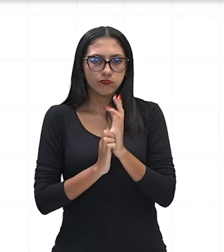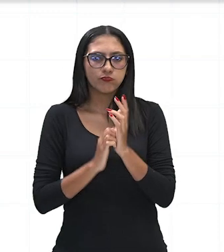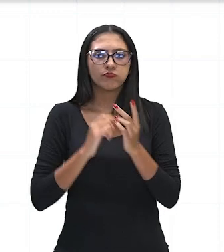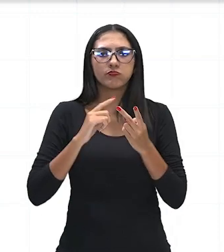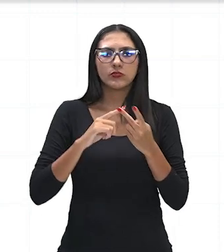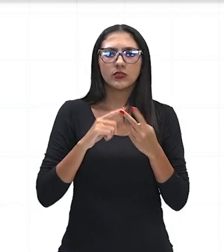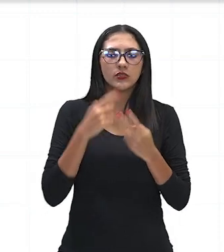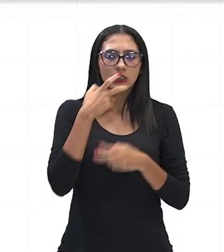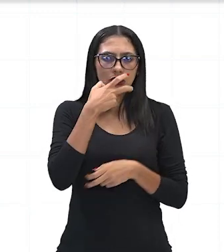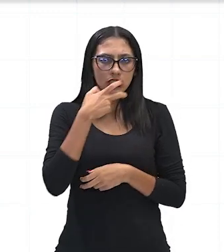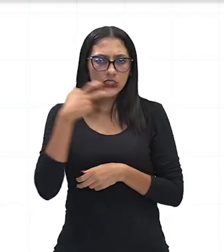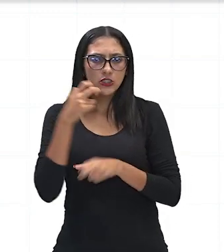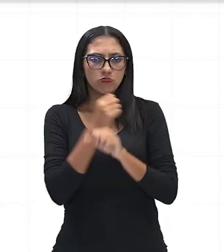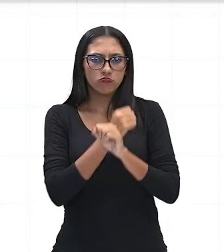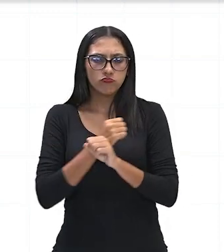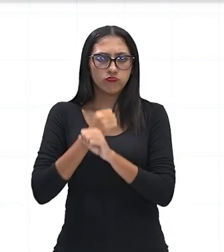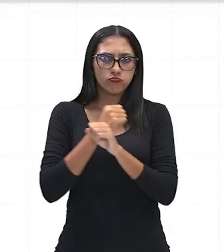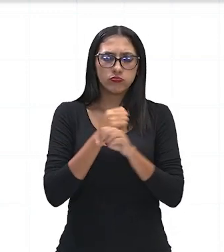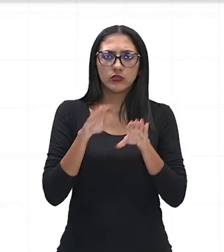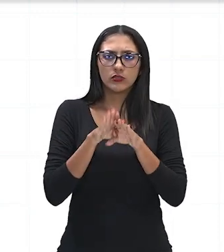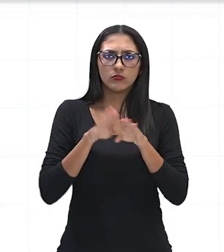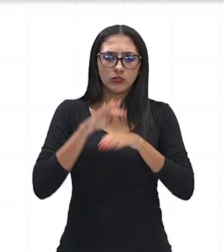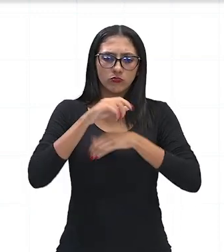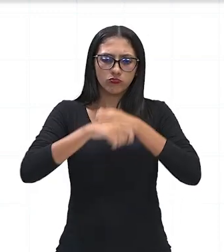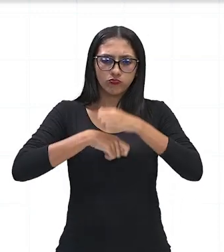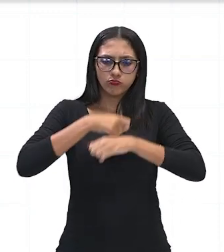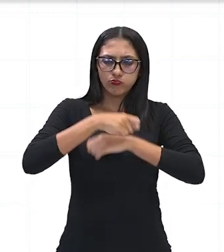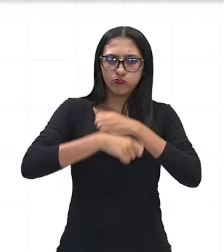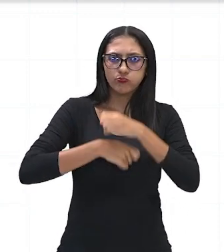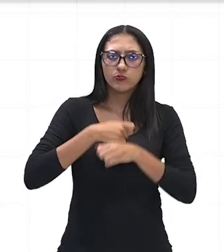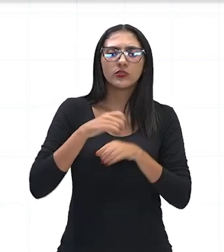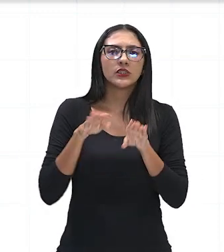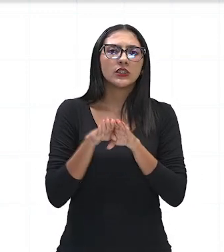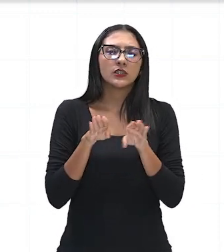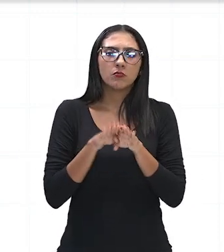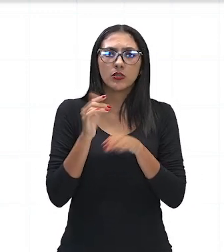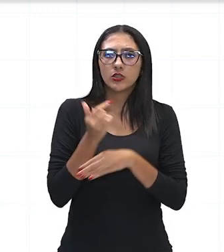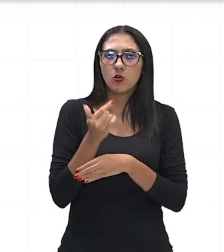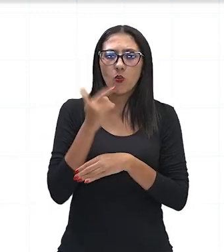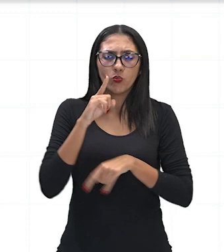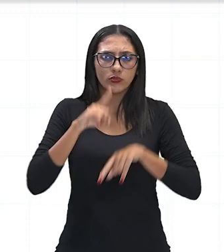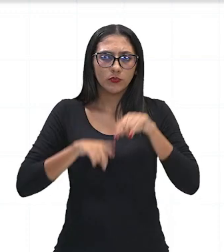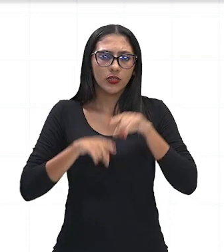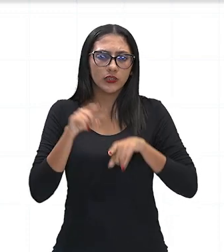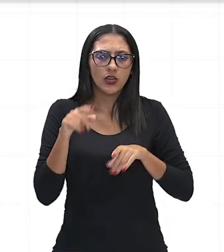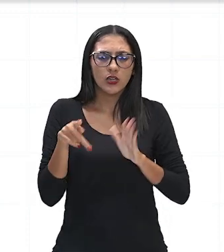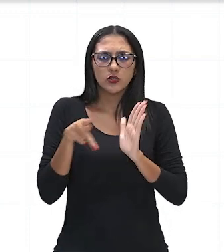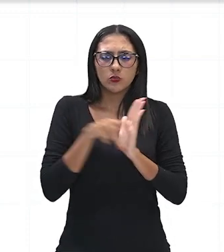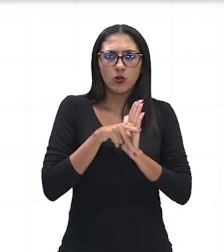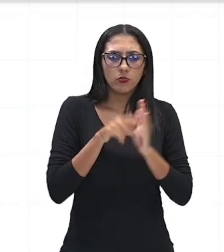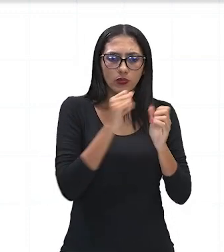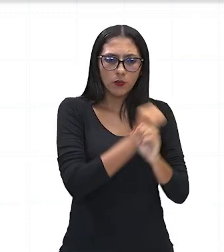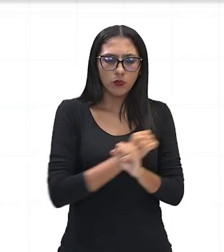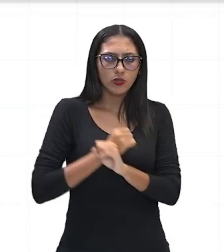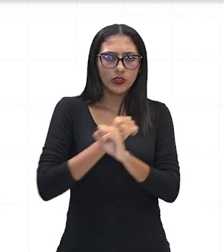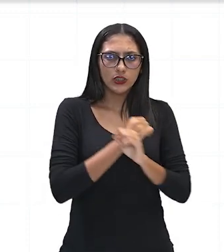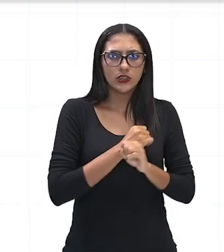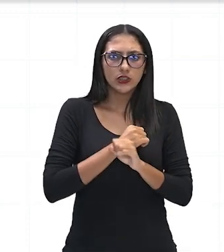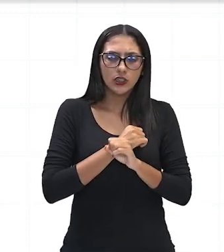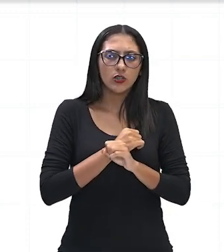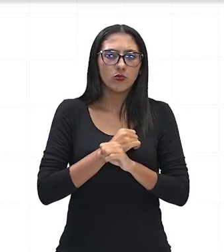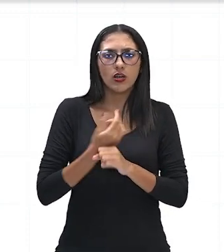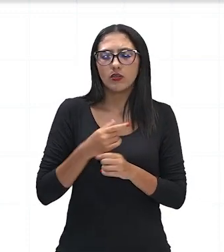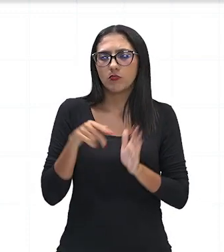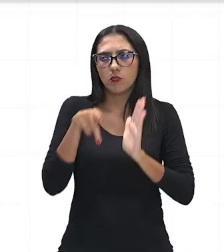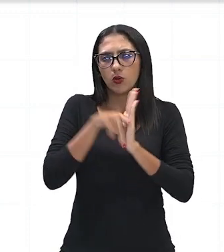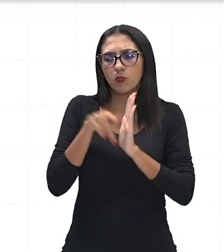e bandagens e coquilhas também para proteção, né, para garantir a integridade física do